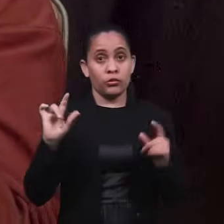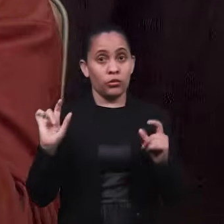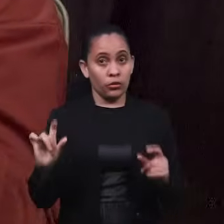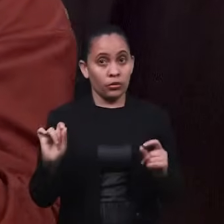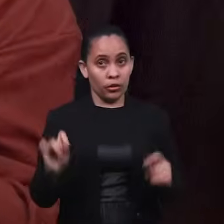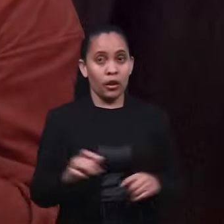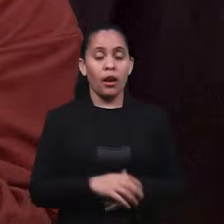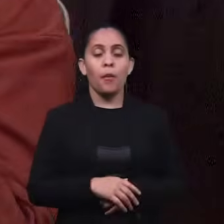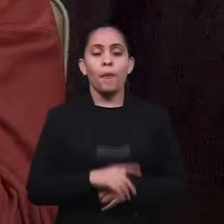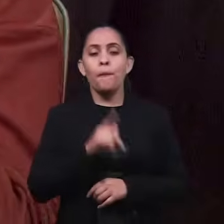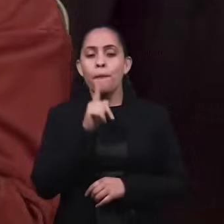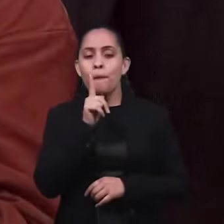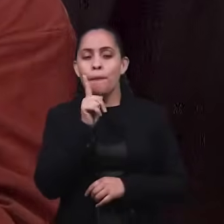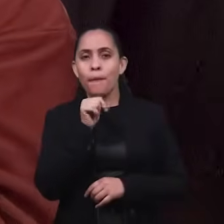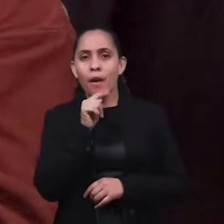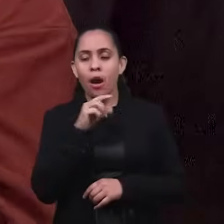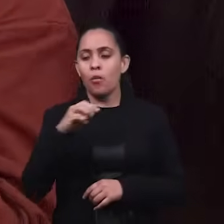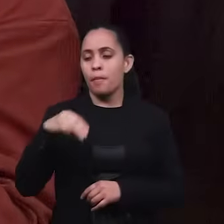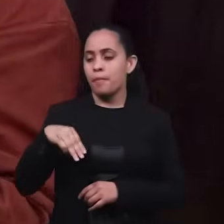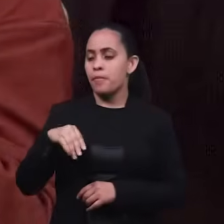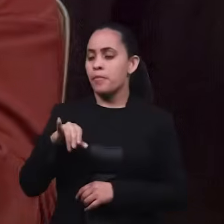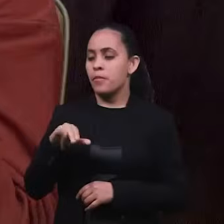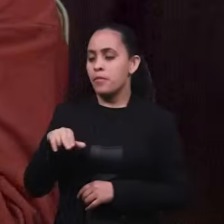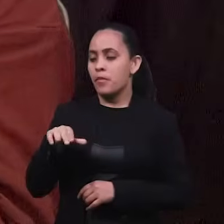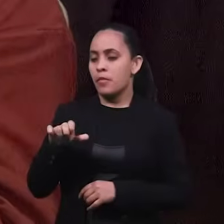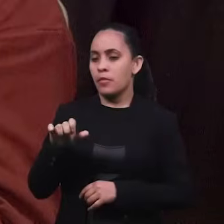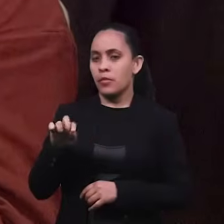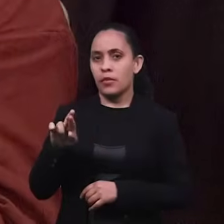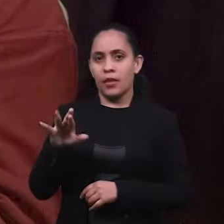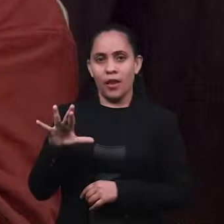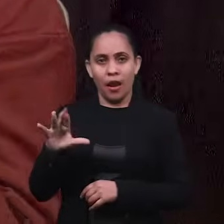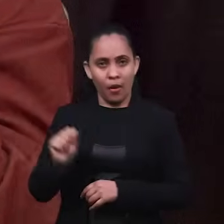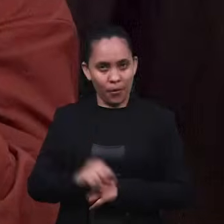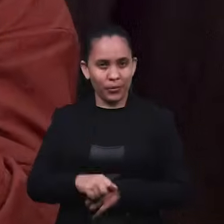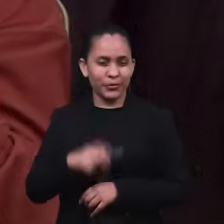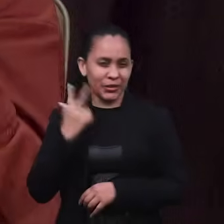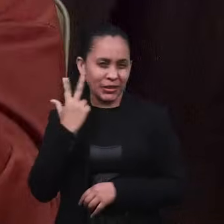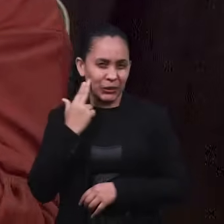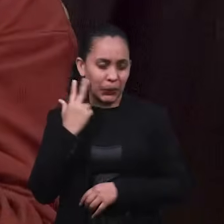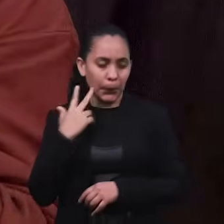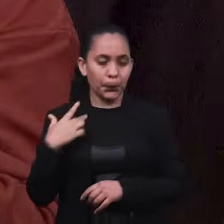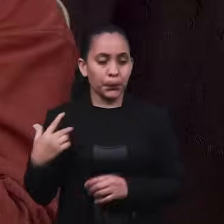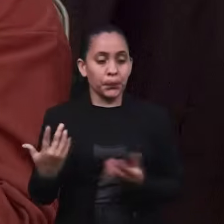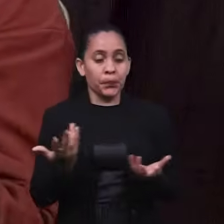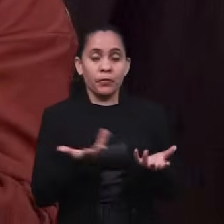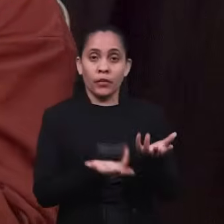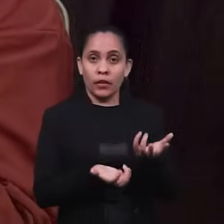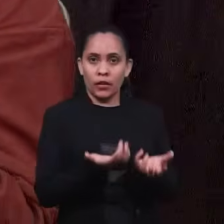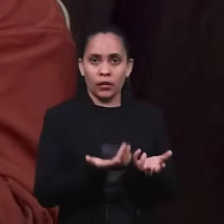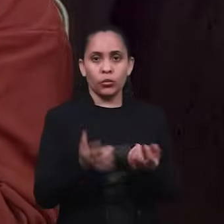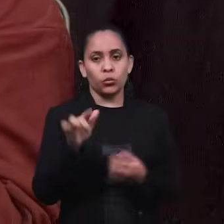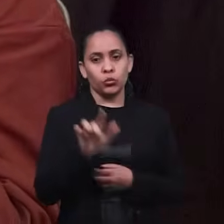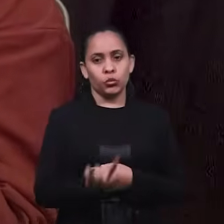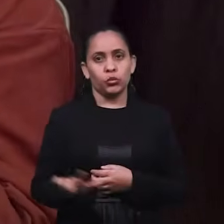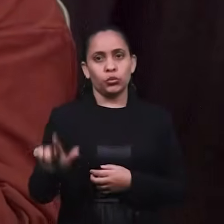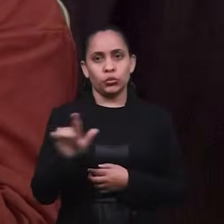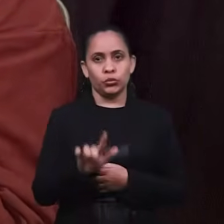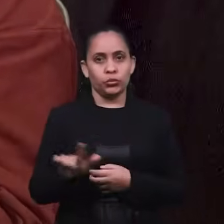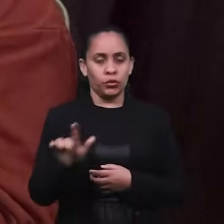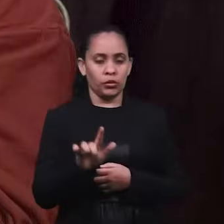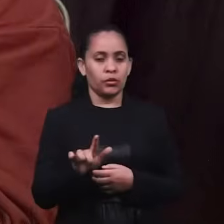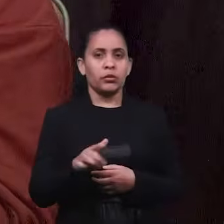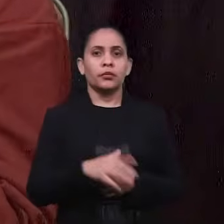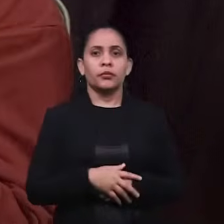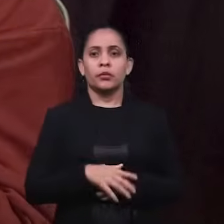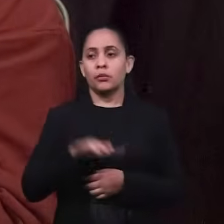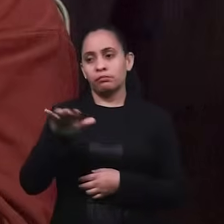colocar uma água mineral, né? Enfim, vai ferver essa água, vai colocar, para 1 litro d'água, normalmente 1 colher de sopa de